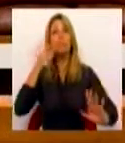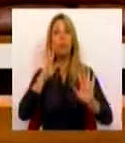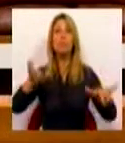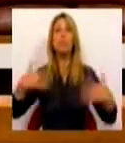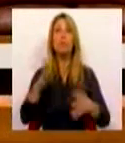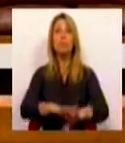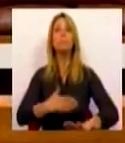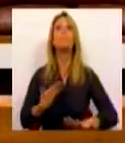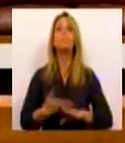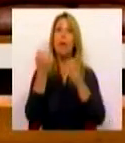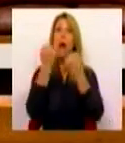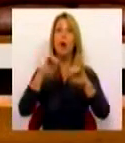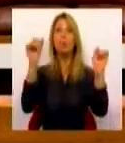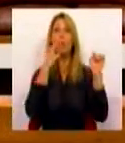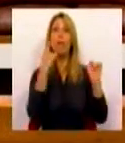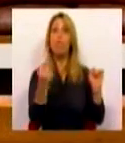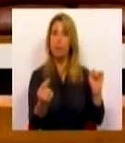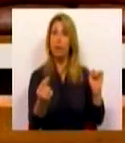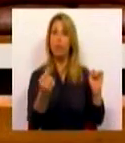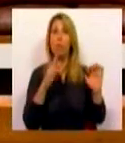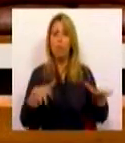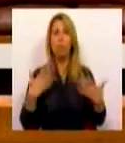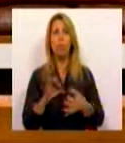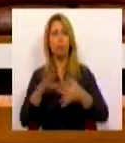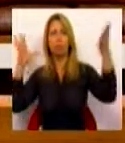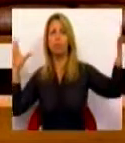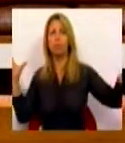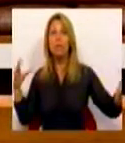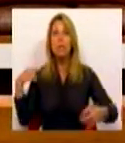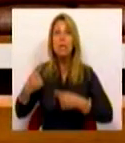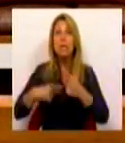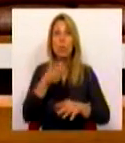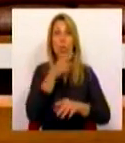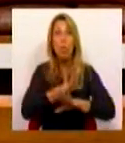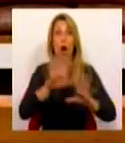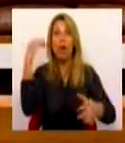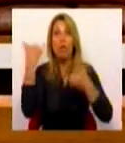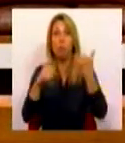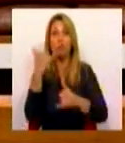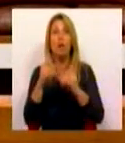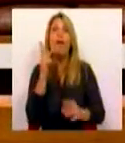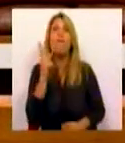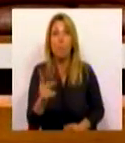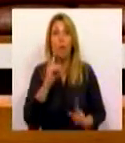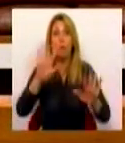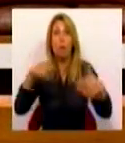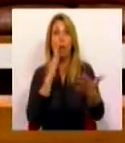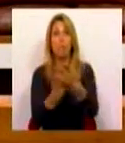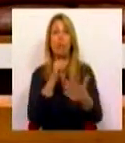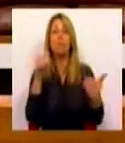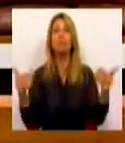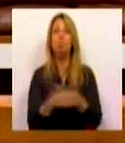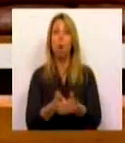se possa reforçar a autonomia das vítimas para que possam quebrar o ciclo infernal da violência que as pode levar à morte. É, portanto,